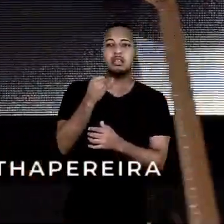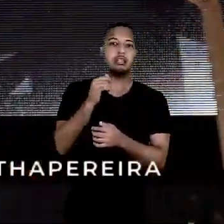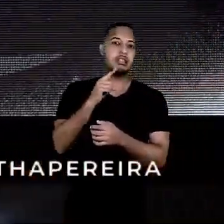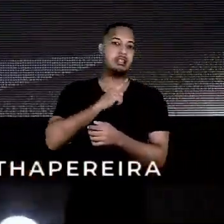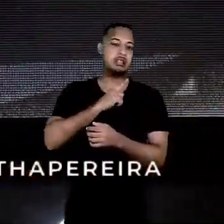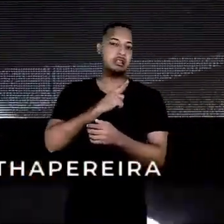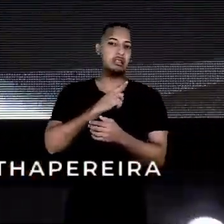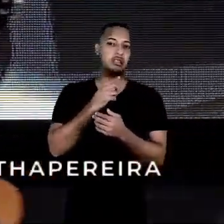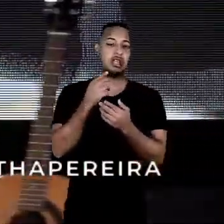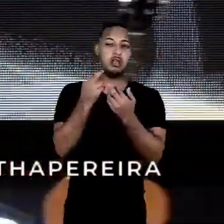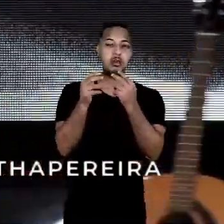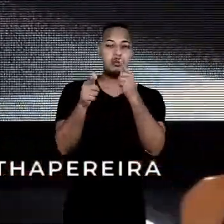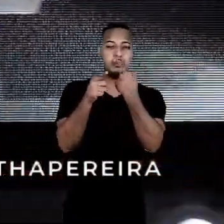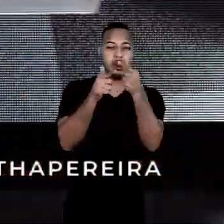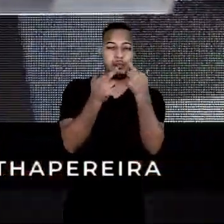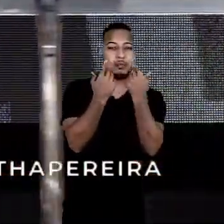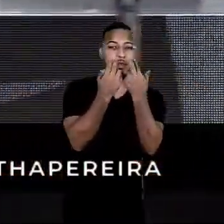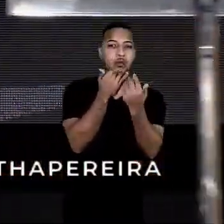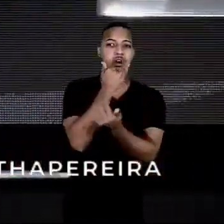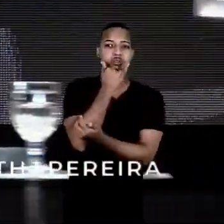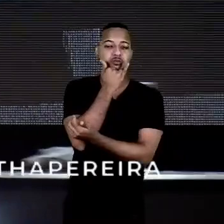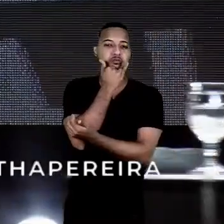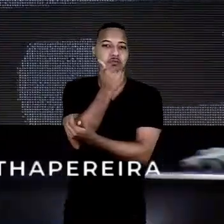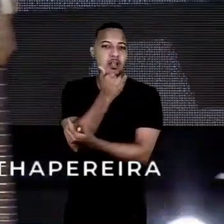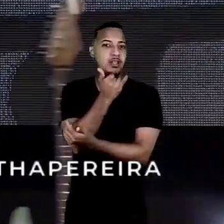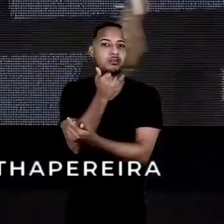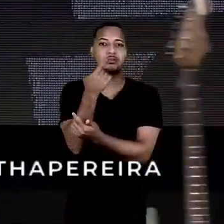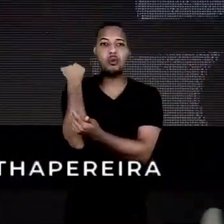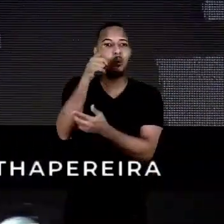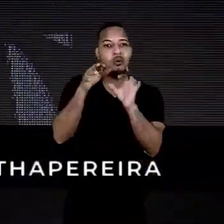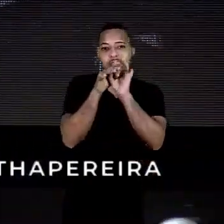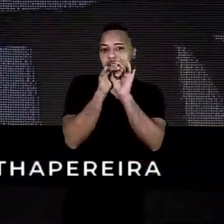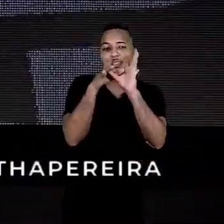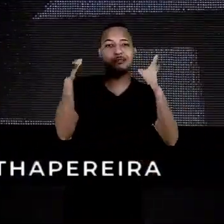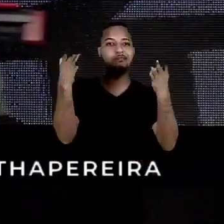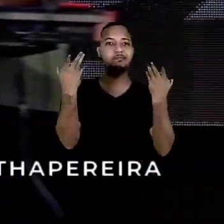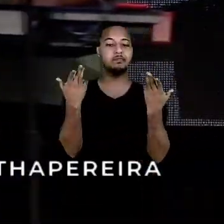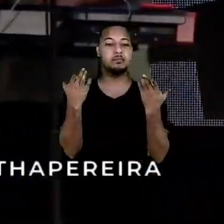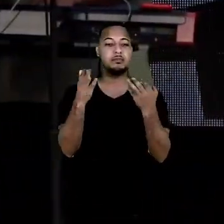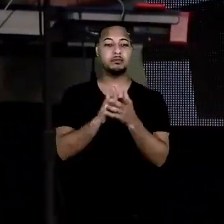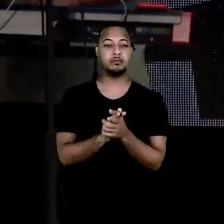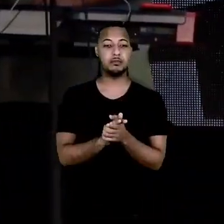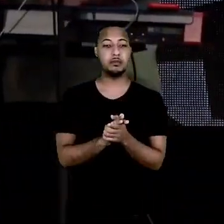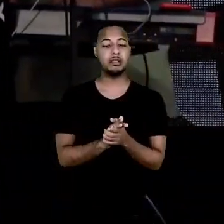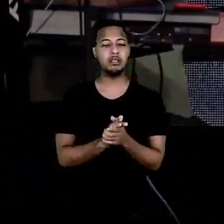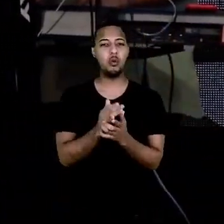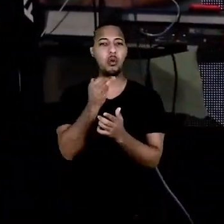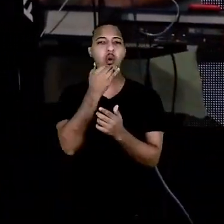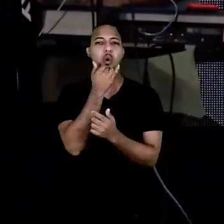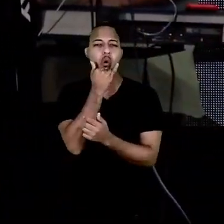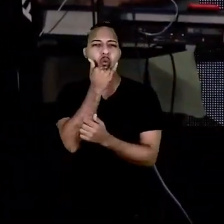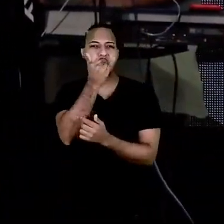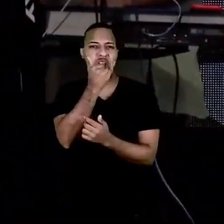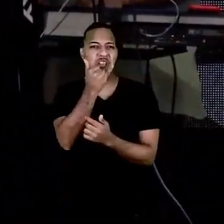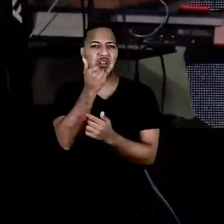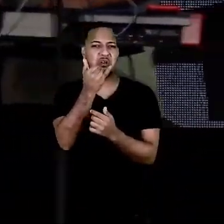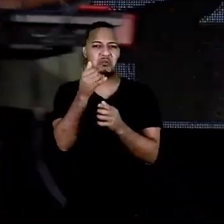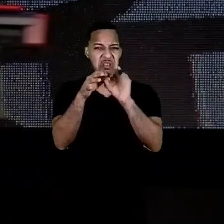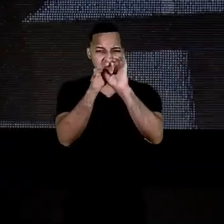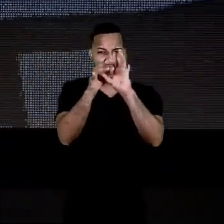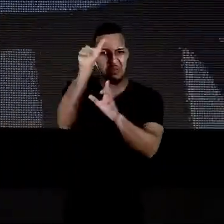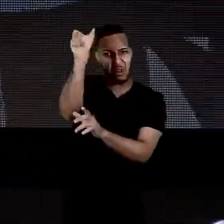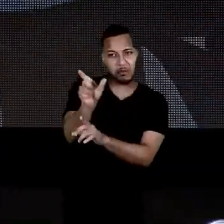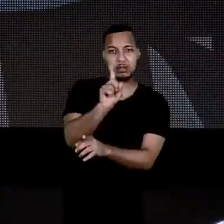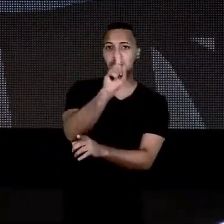se matando vivo. Porque o perdão não libera outra pessoa, o perdão libera você. É você que é livre, é você